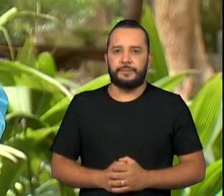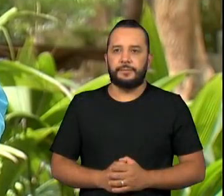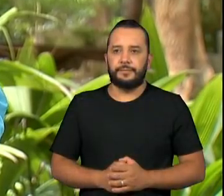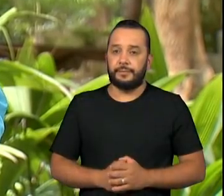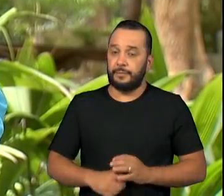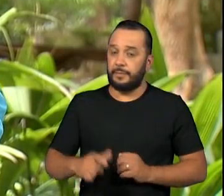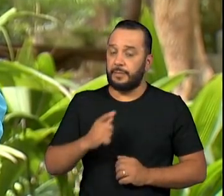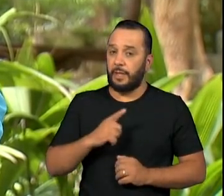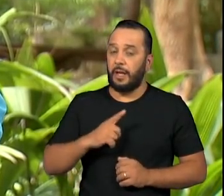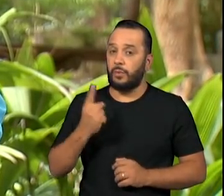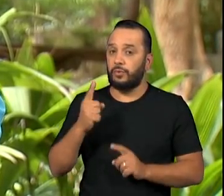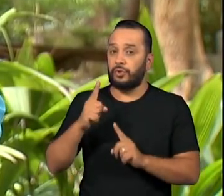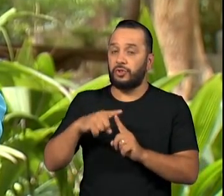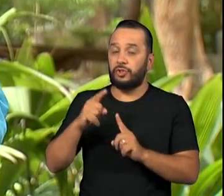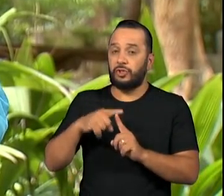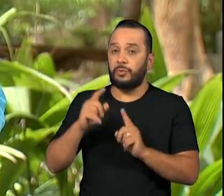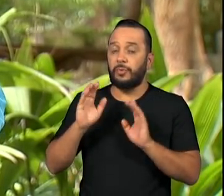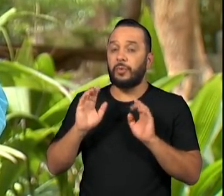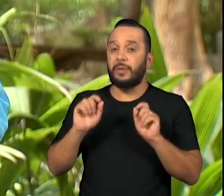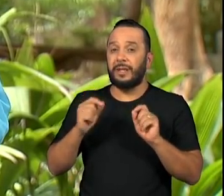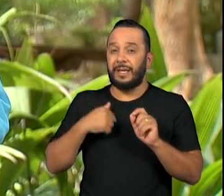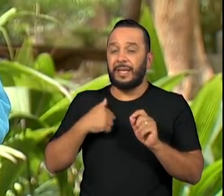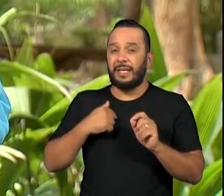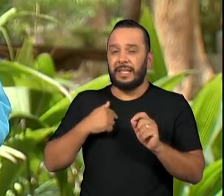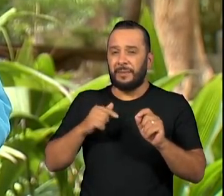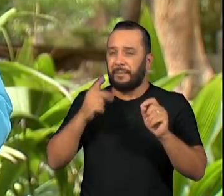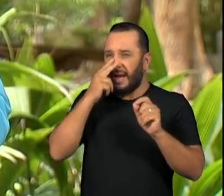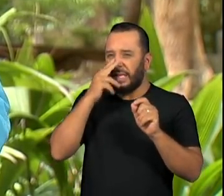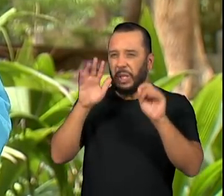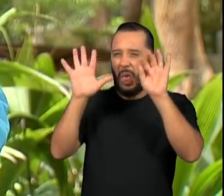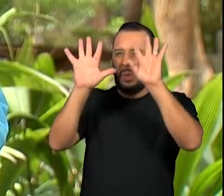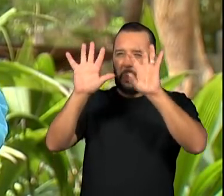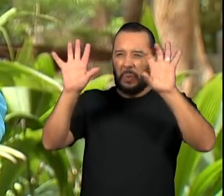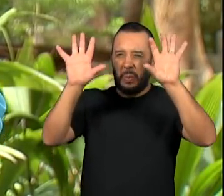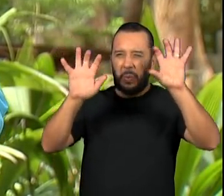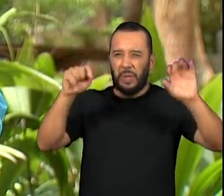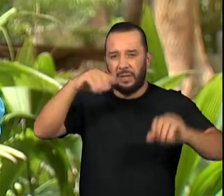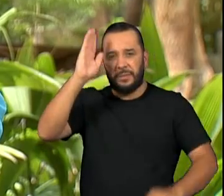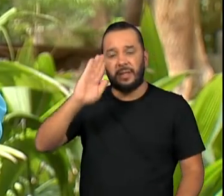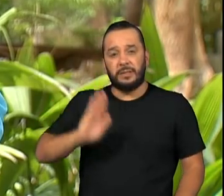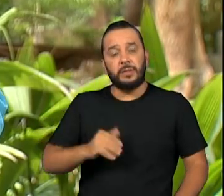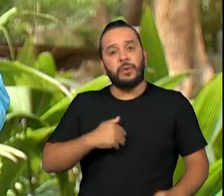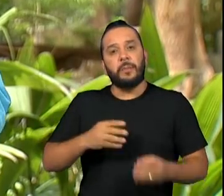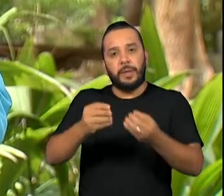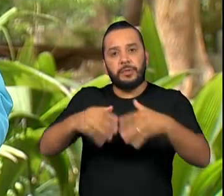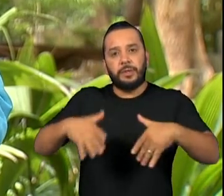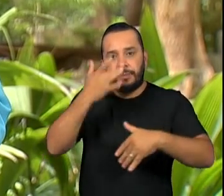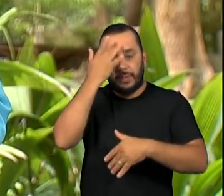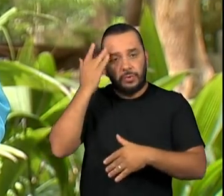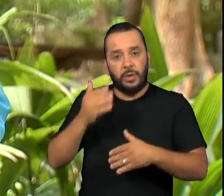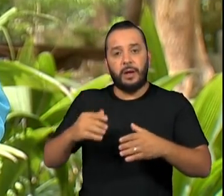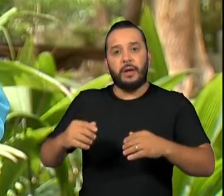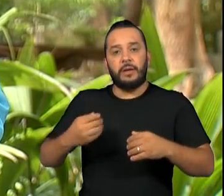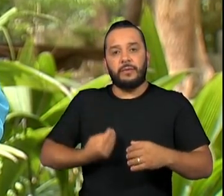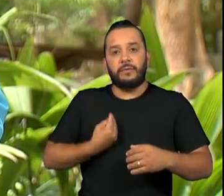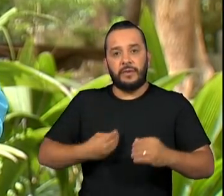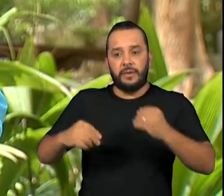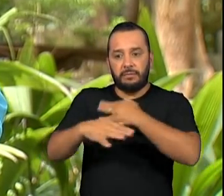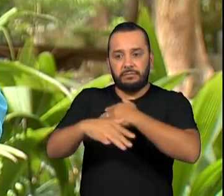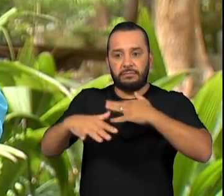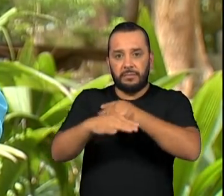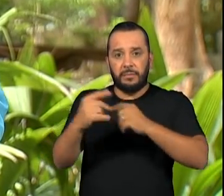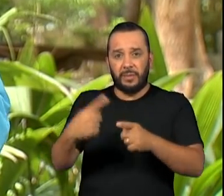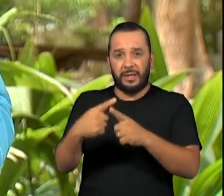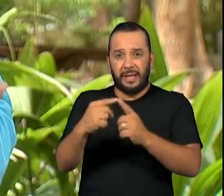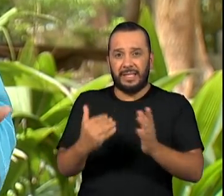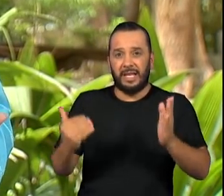Existe um tipo de poluição no país que afeta principalmente moradores de áreas urbanas, causada pelo excesso de luz